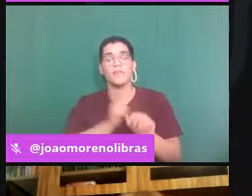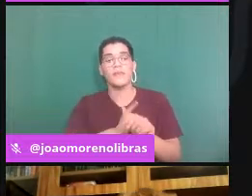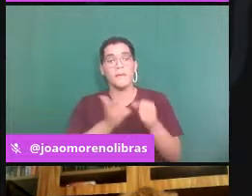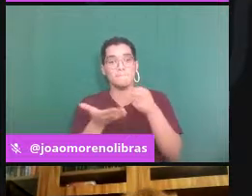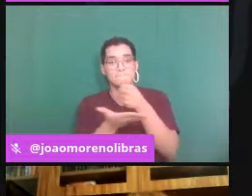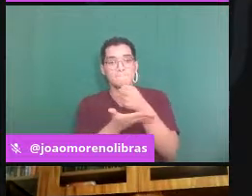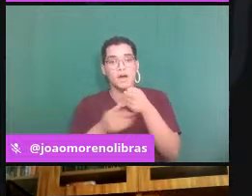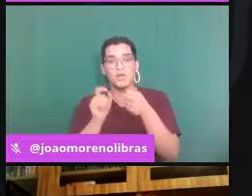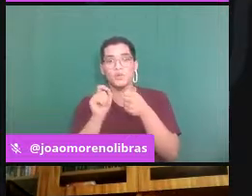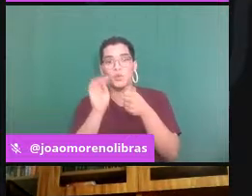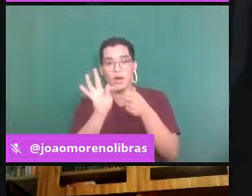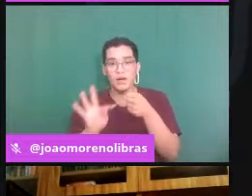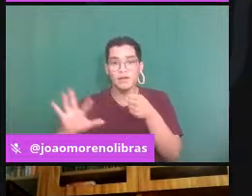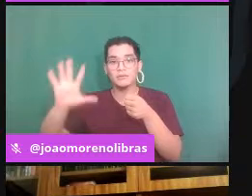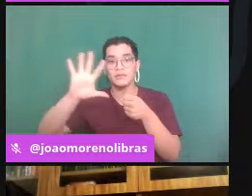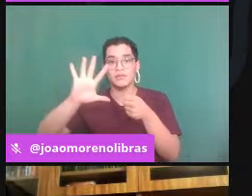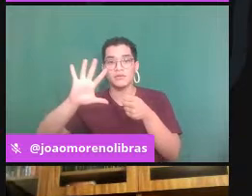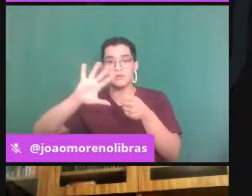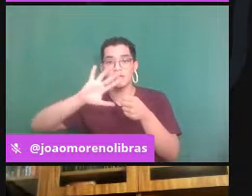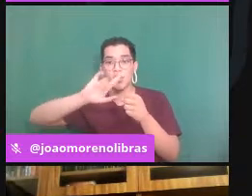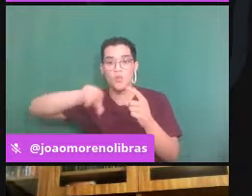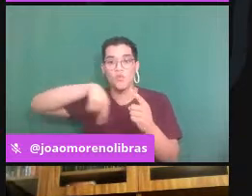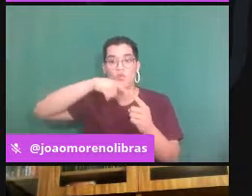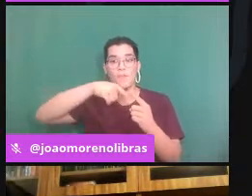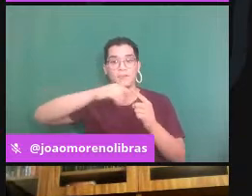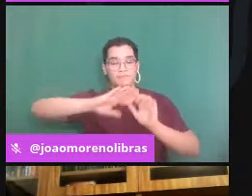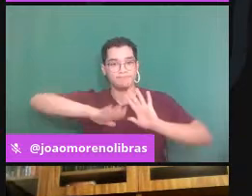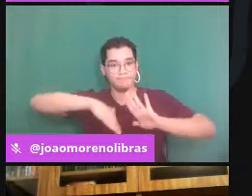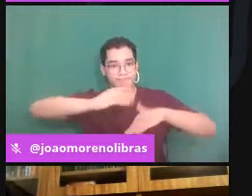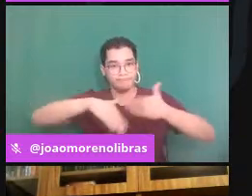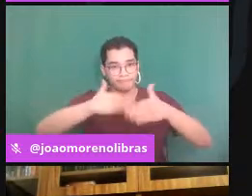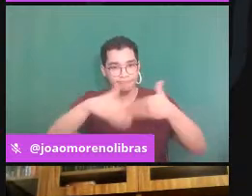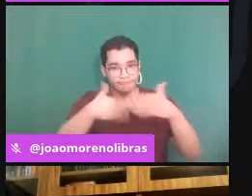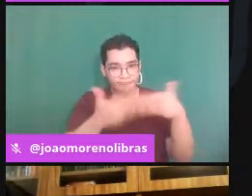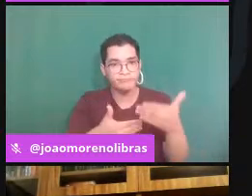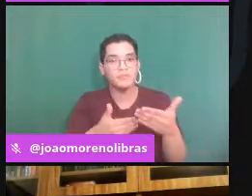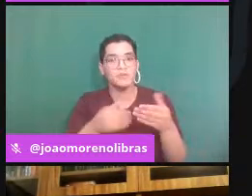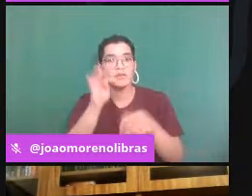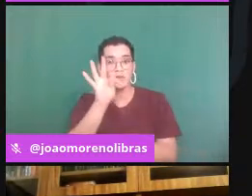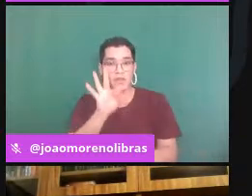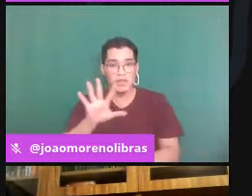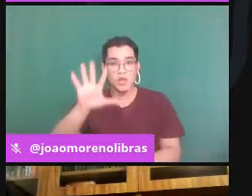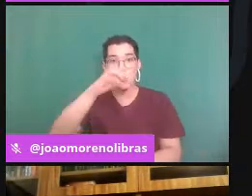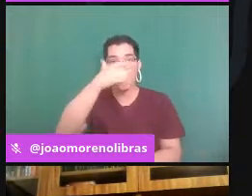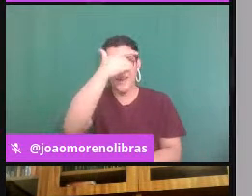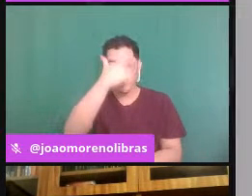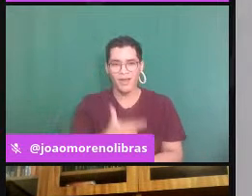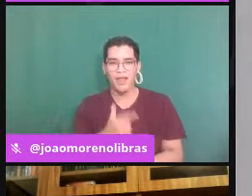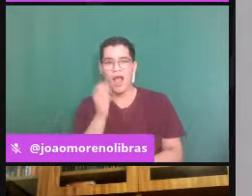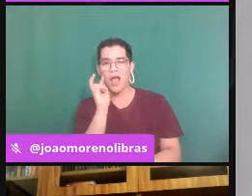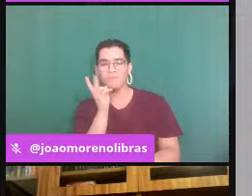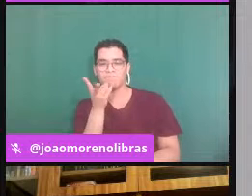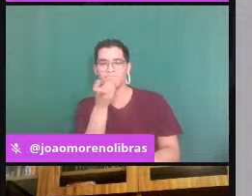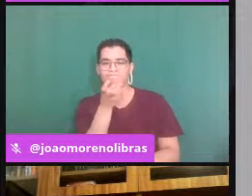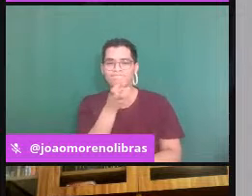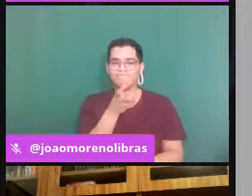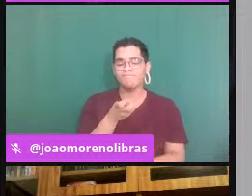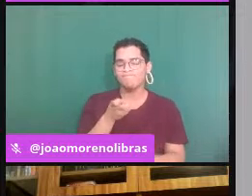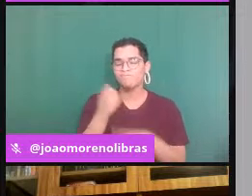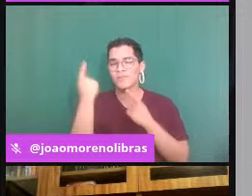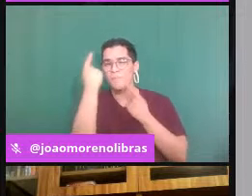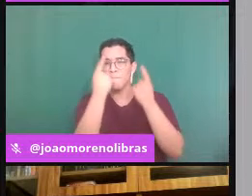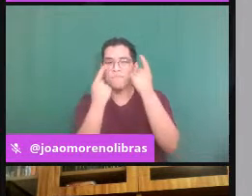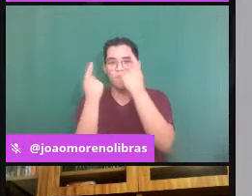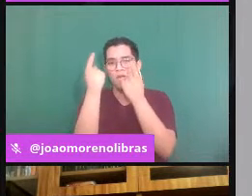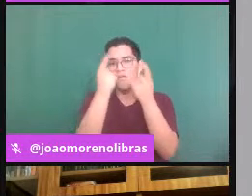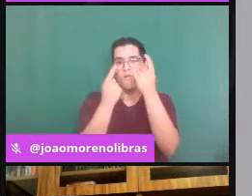o desenvolvimento de pesquisas que eu tenho orientado, que eu tenho realizado, e também com a preocupação de trazer,